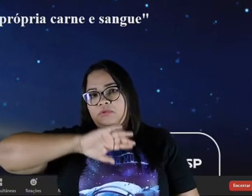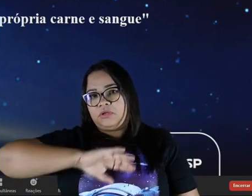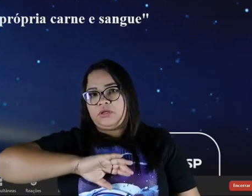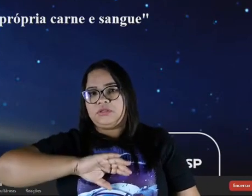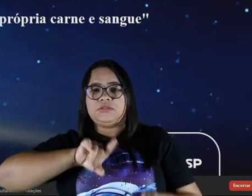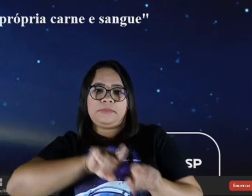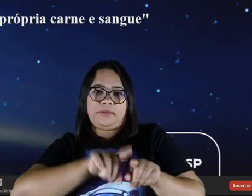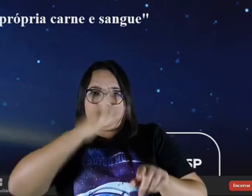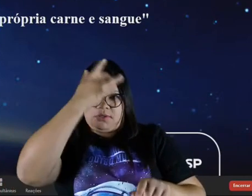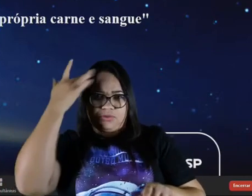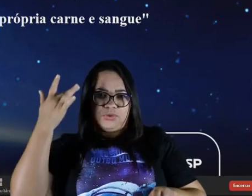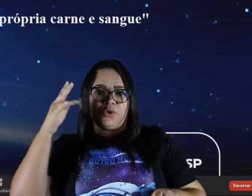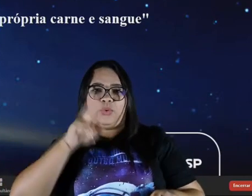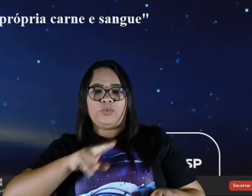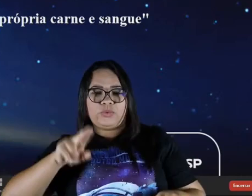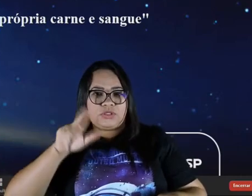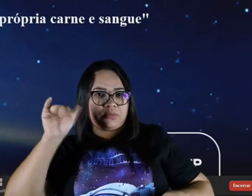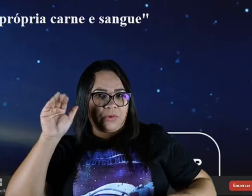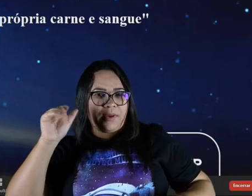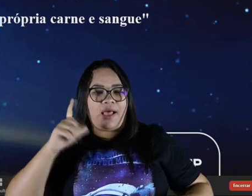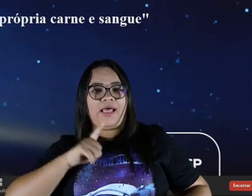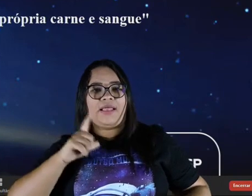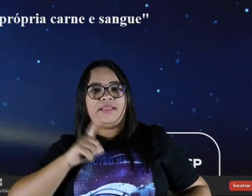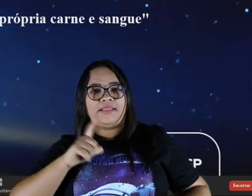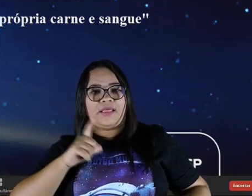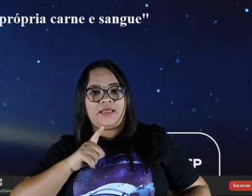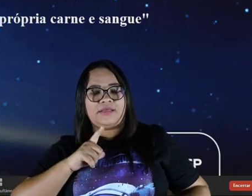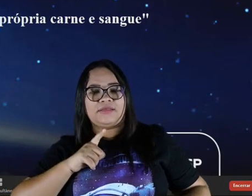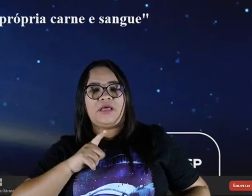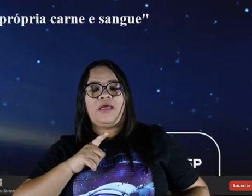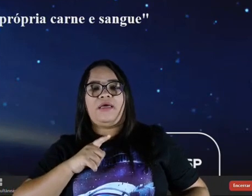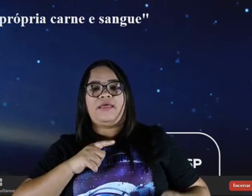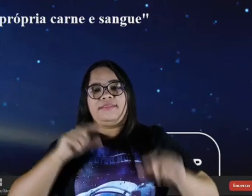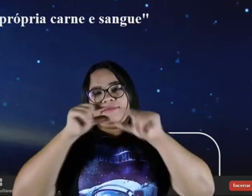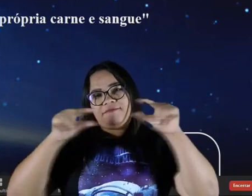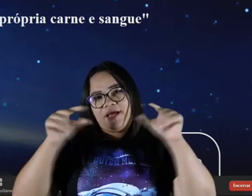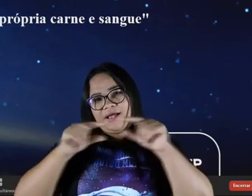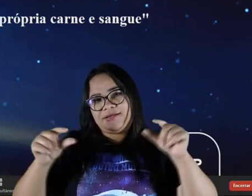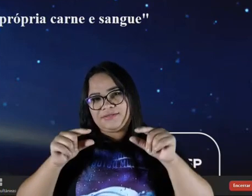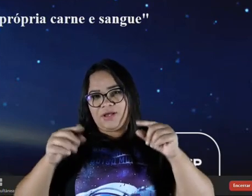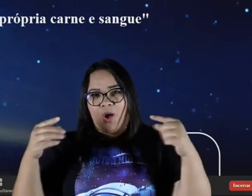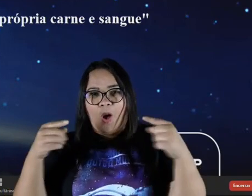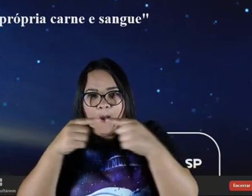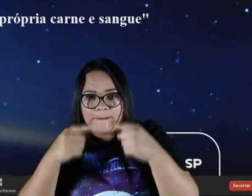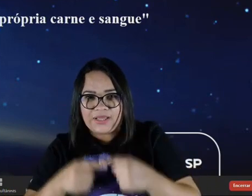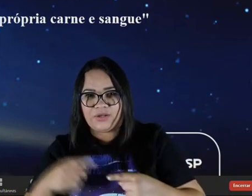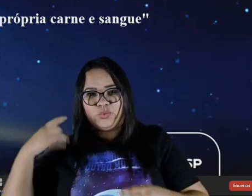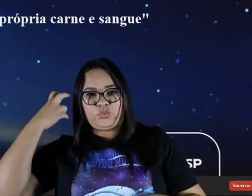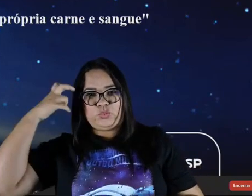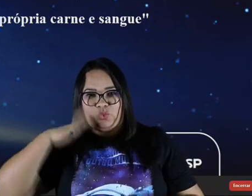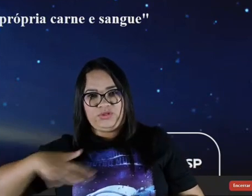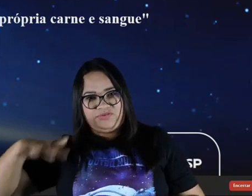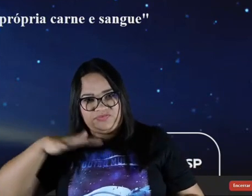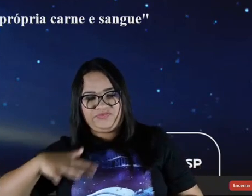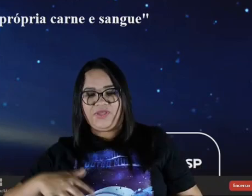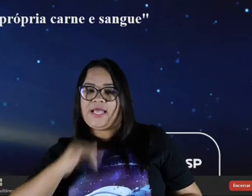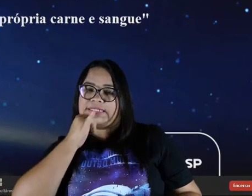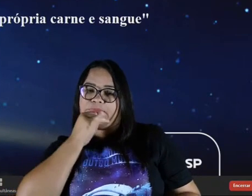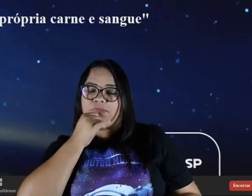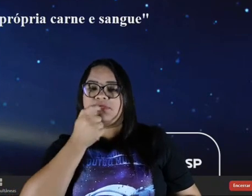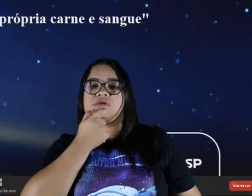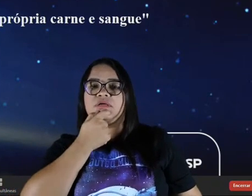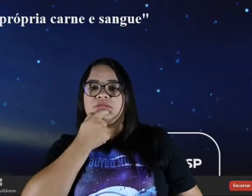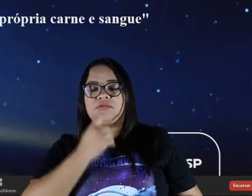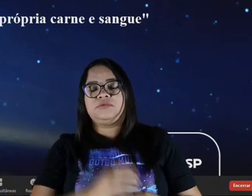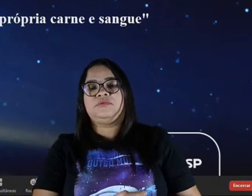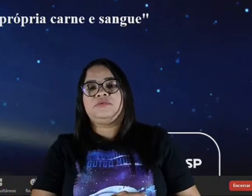hispana, nós temos expressões idiomáticas, né? Por exemplo, em inglês você